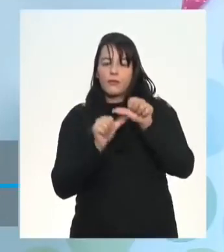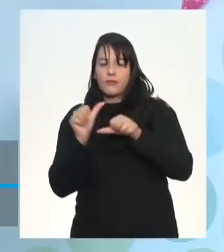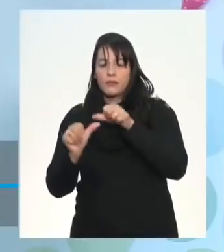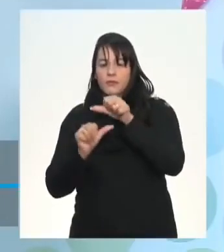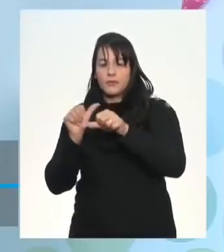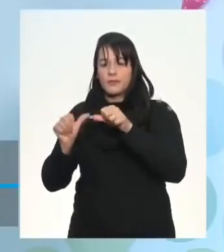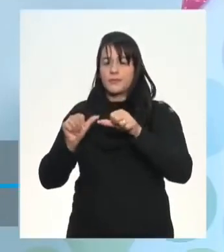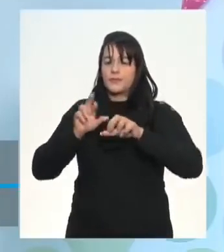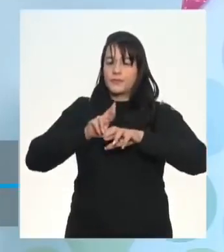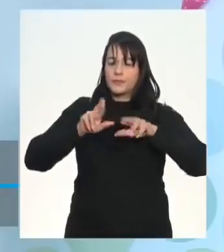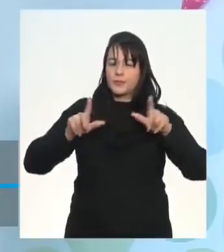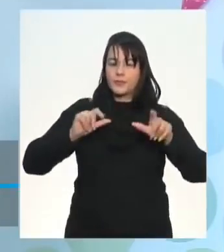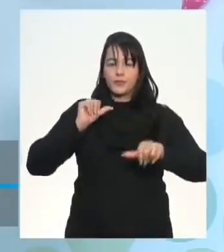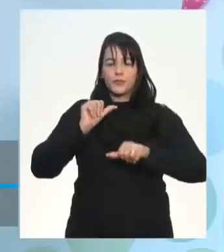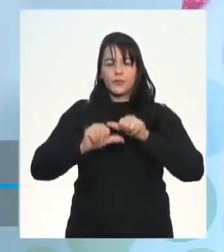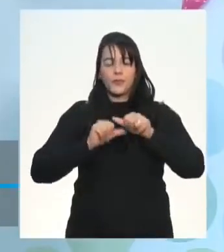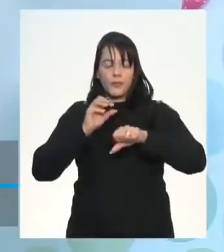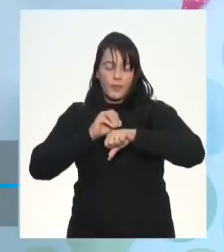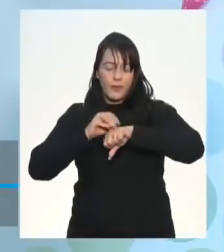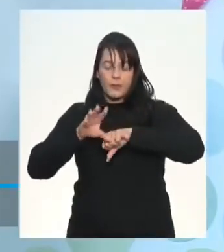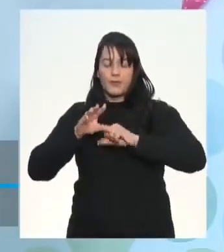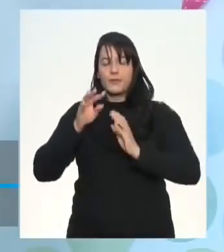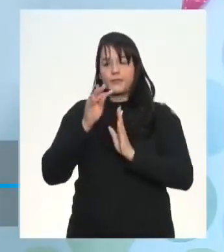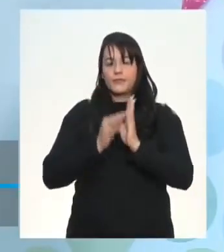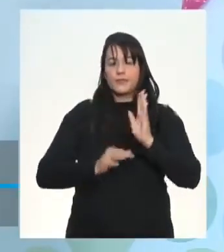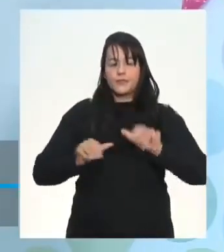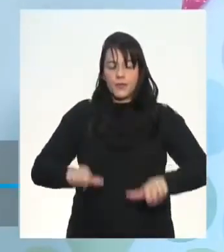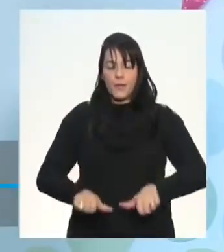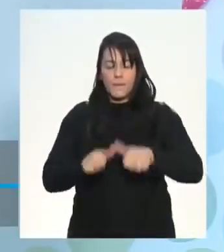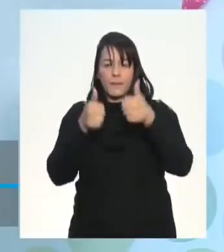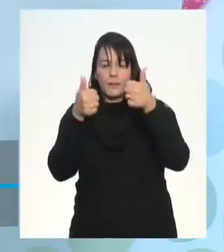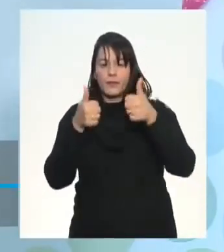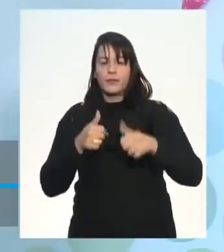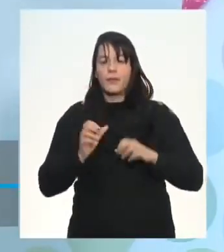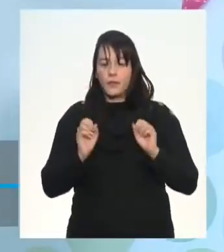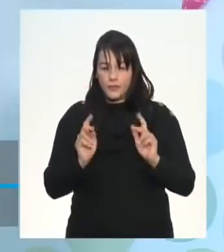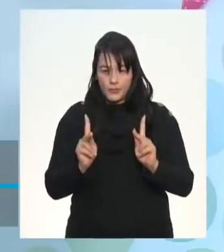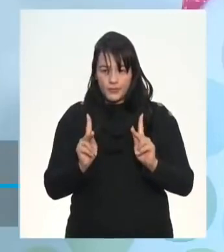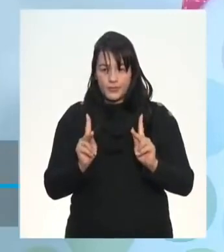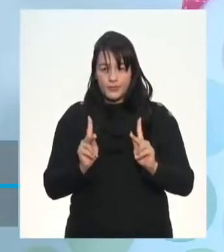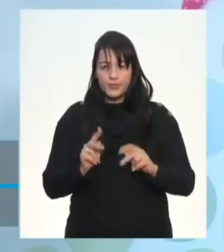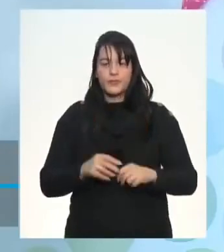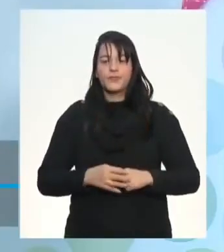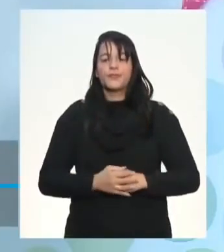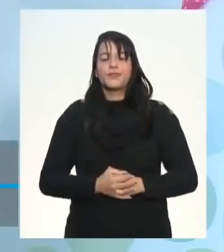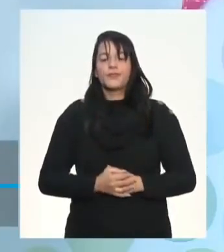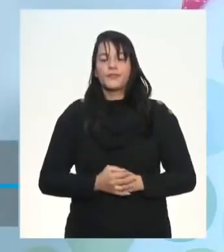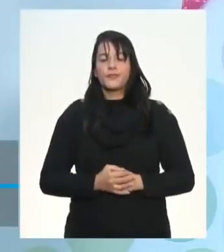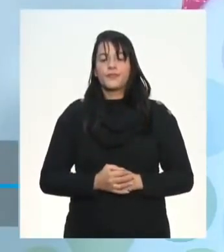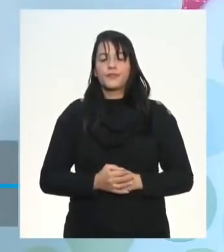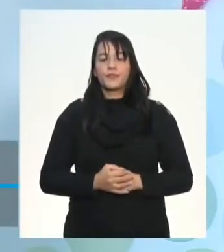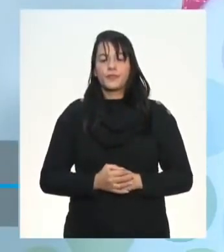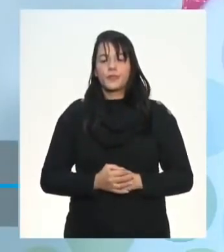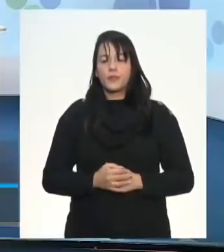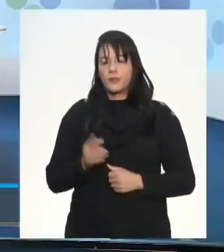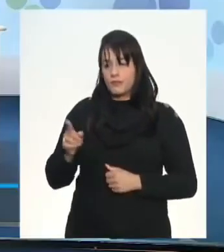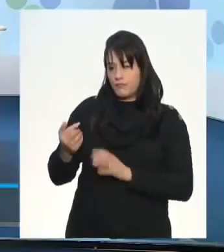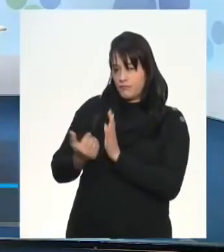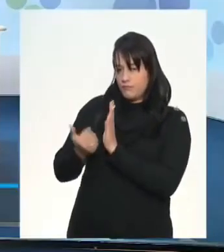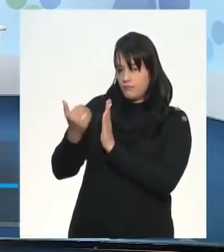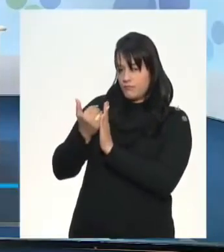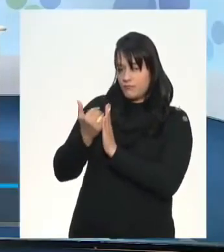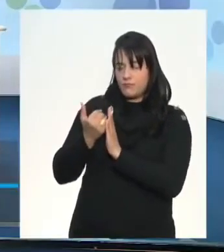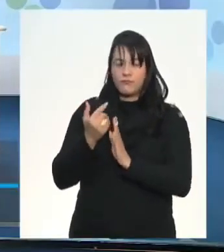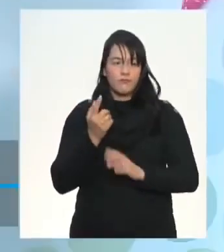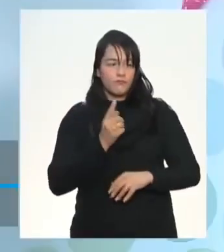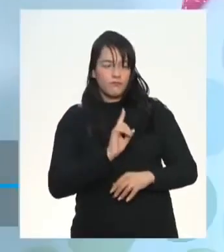fazer essa jogadinha aí no texto, tá bom? Para melhorar o nosso texto, ok? Então, quer complementar, André? Alguma coisa? Não?